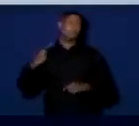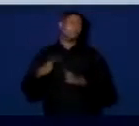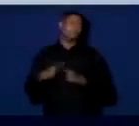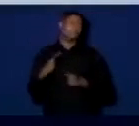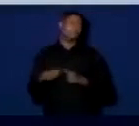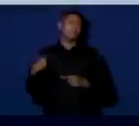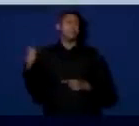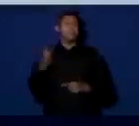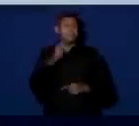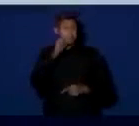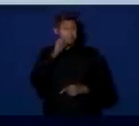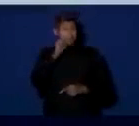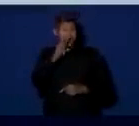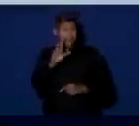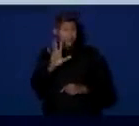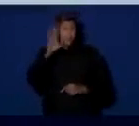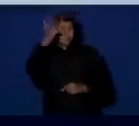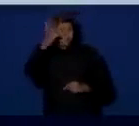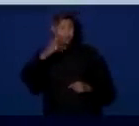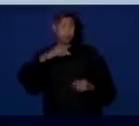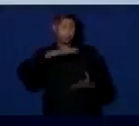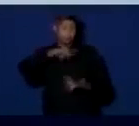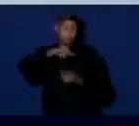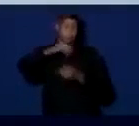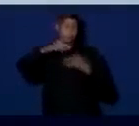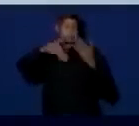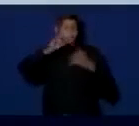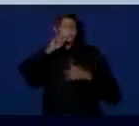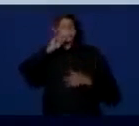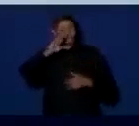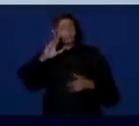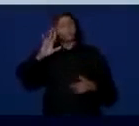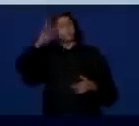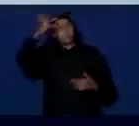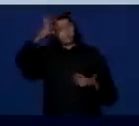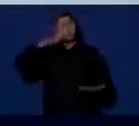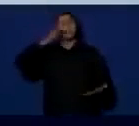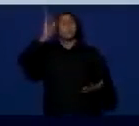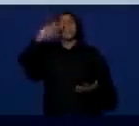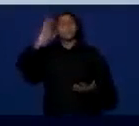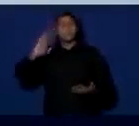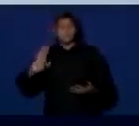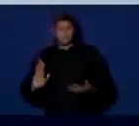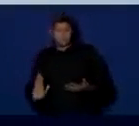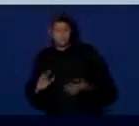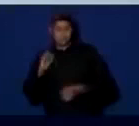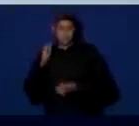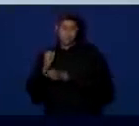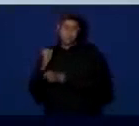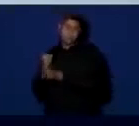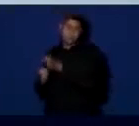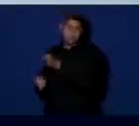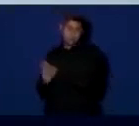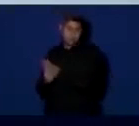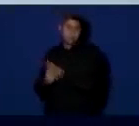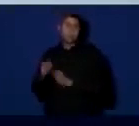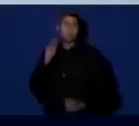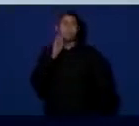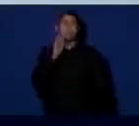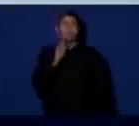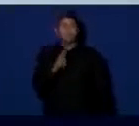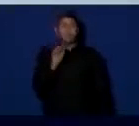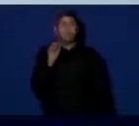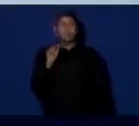a gente está vendo acontecer no mundo desenvolvido o que a gente viu acontecer no Brasil no ano passado, né? A gente